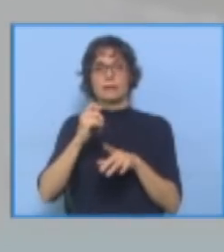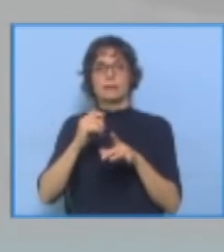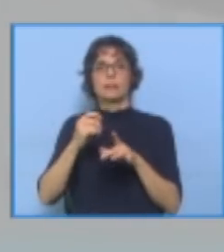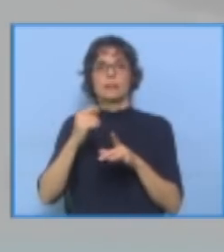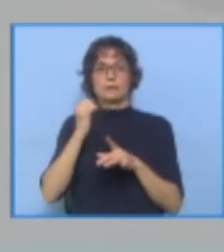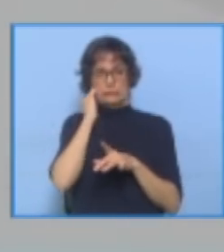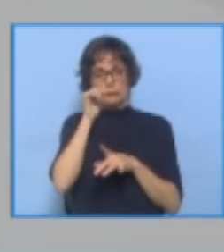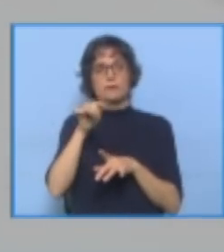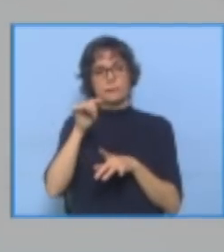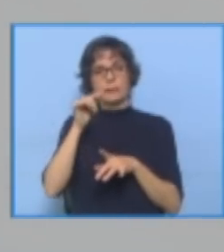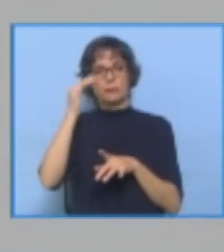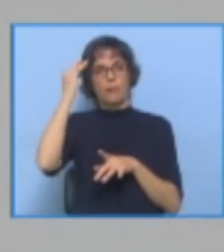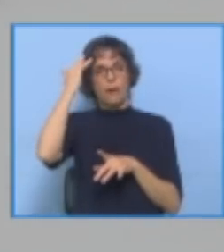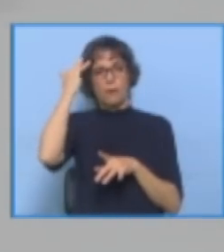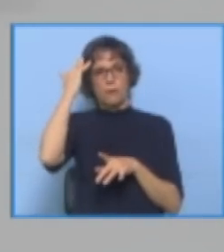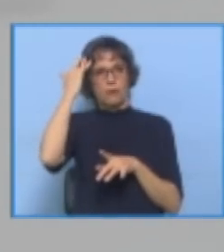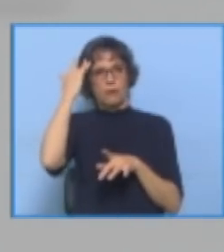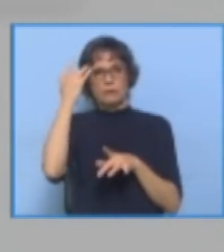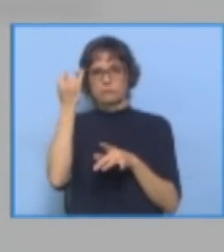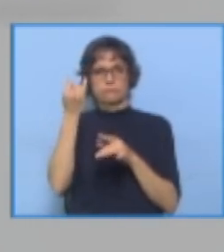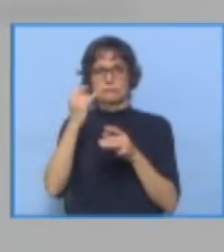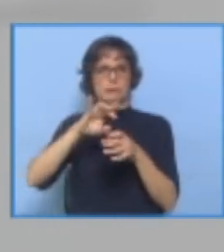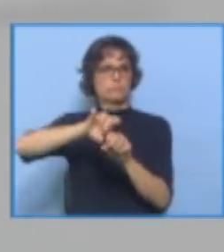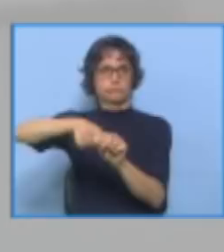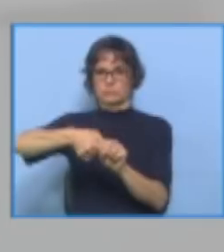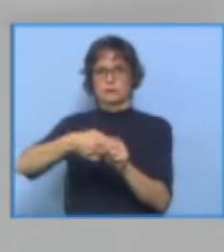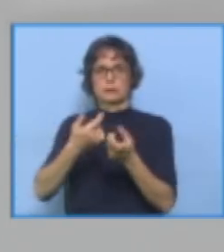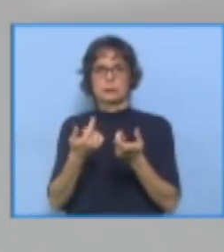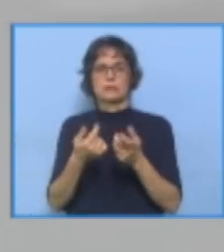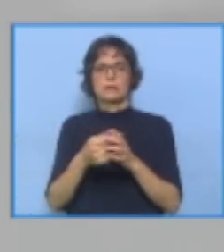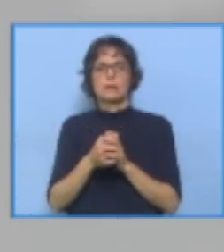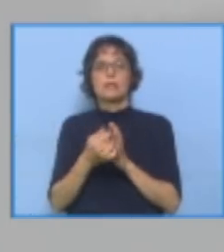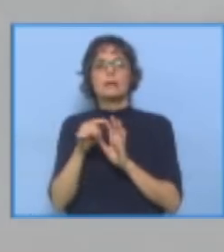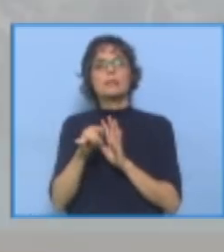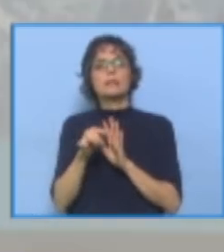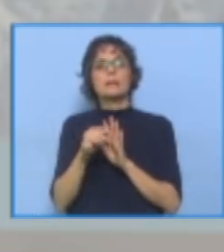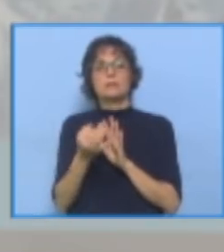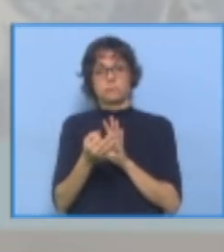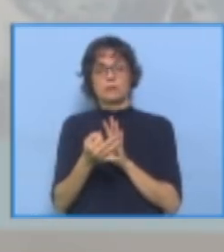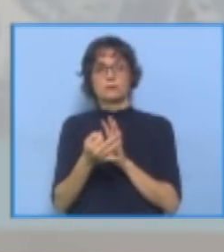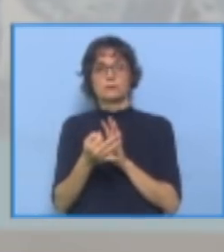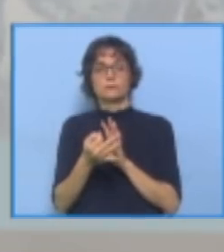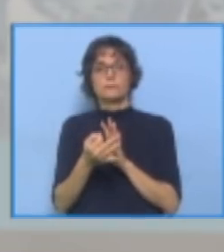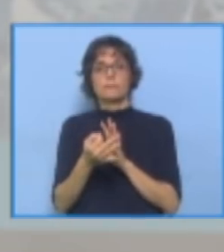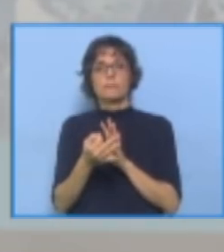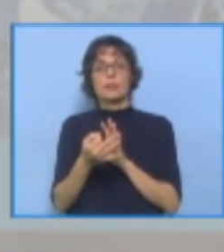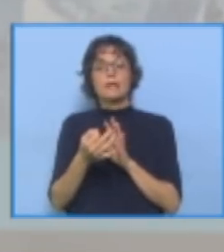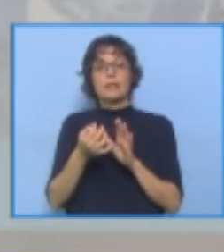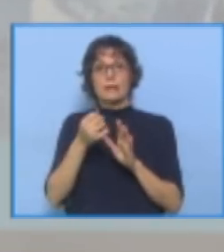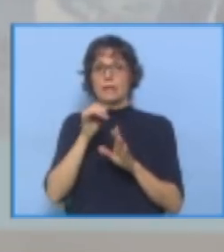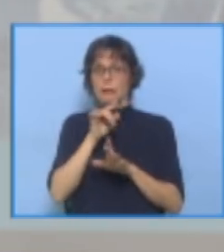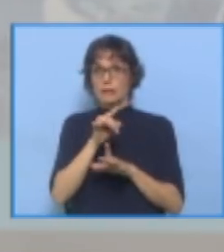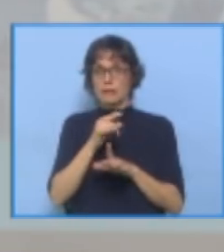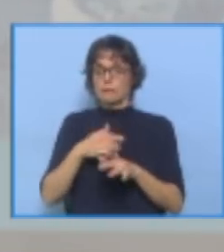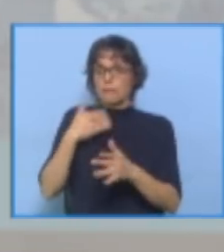é? Como ele dizia, por vezes quase uma pequena idiota, não é? Mas a quem ele dava uma importância, veio a